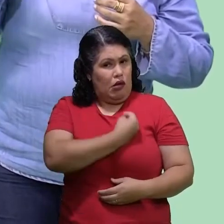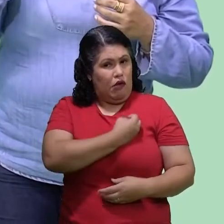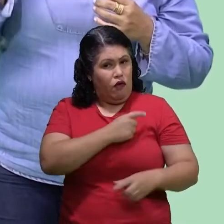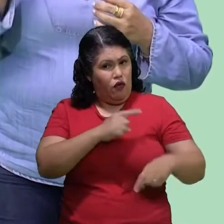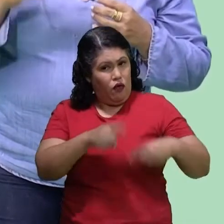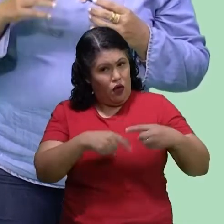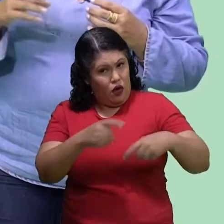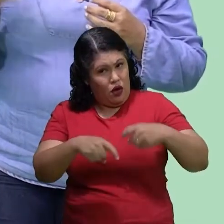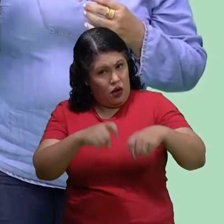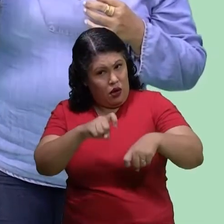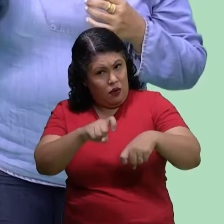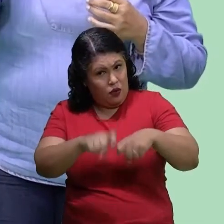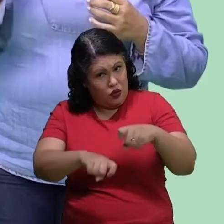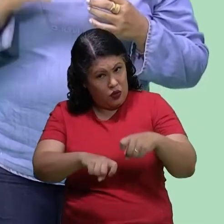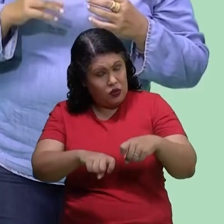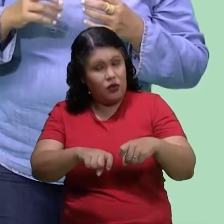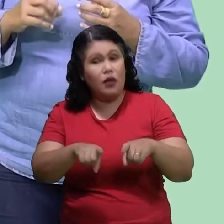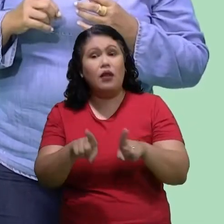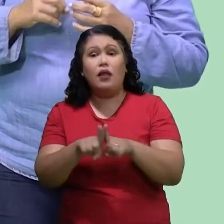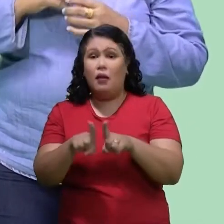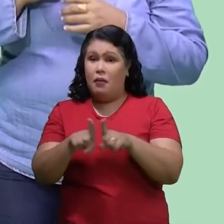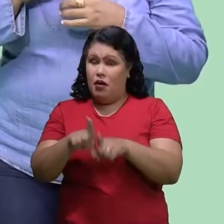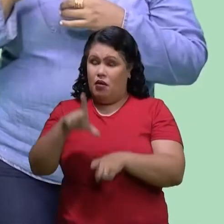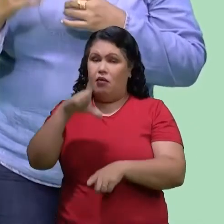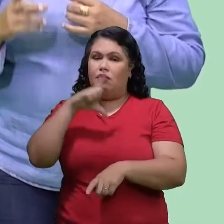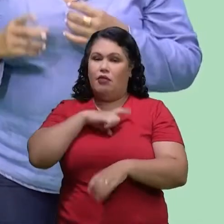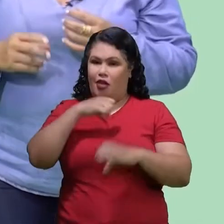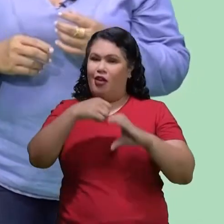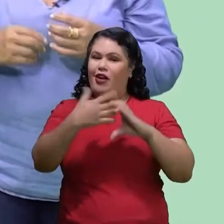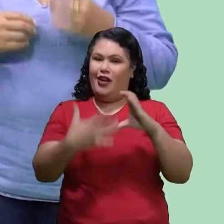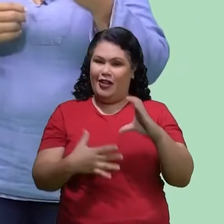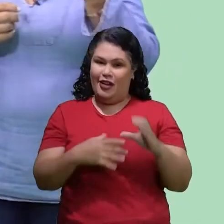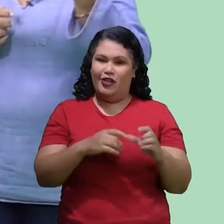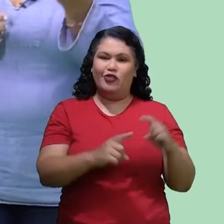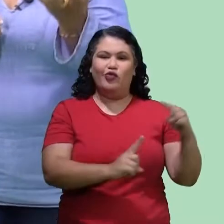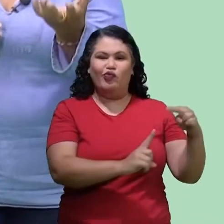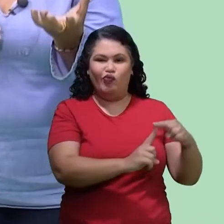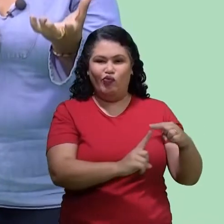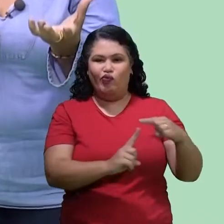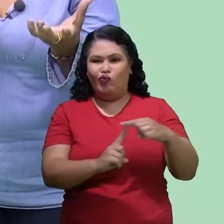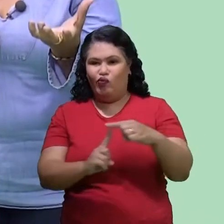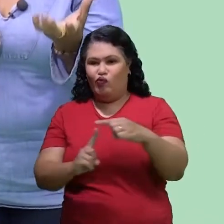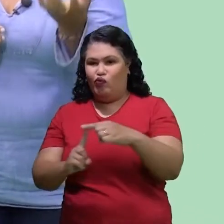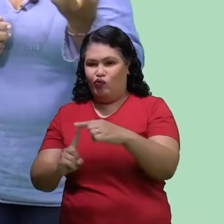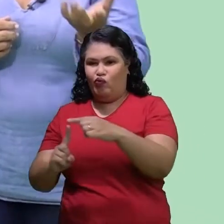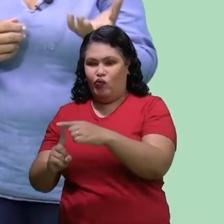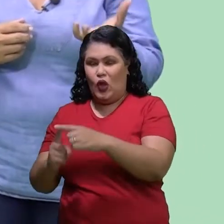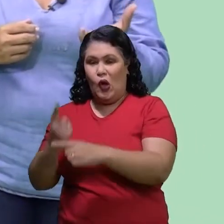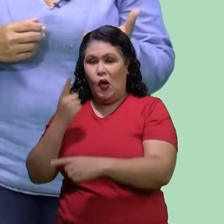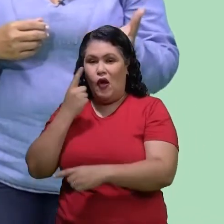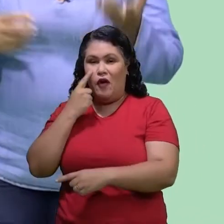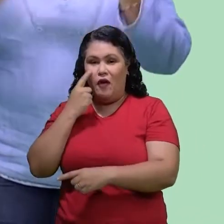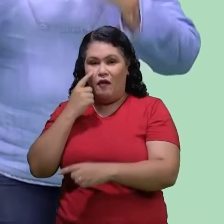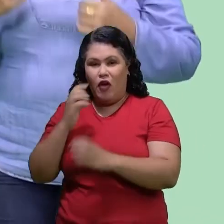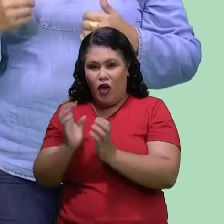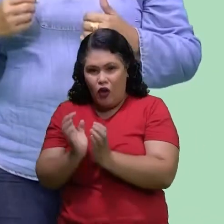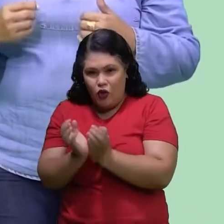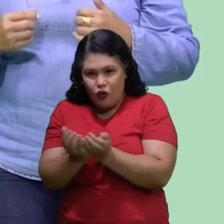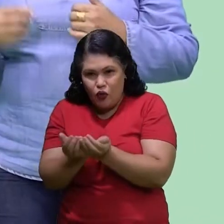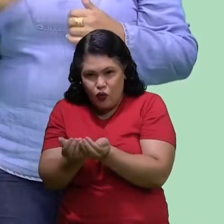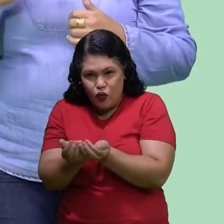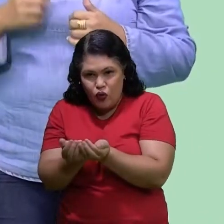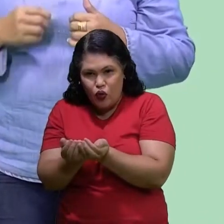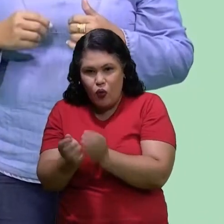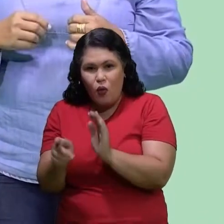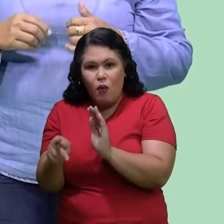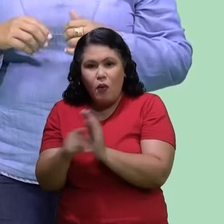uma classificação, uma características. Tem animais que se reproduzem, que eu trouxe aqui um ninho, né, por ovos, mas tem animais